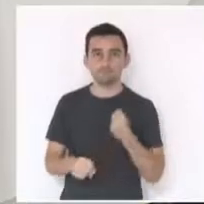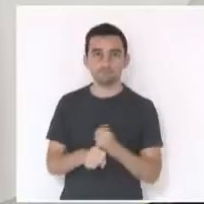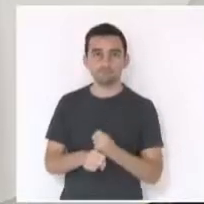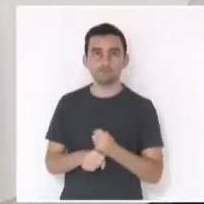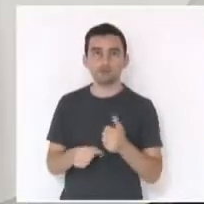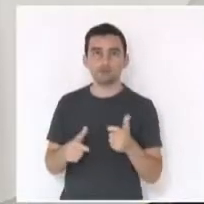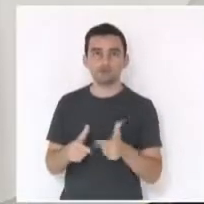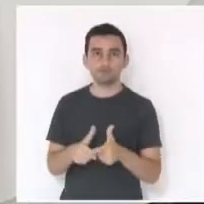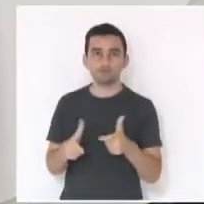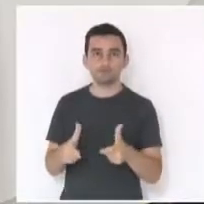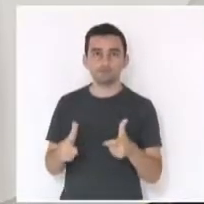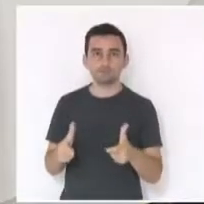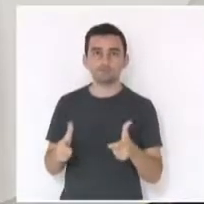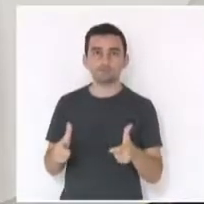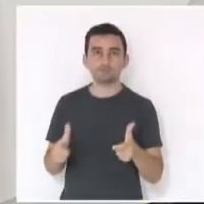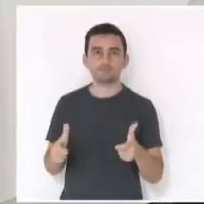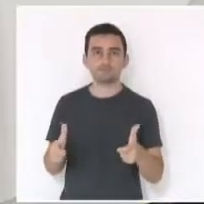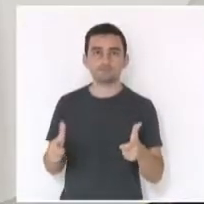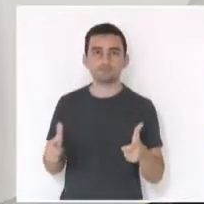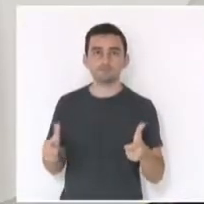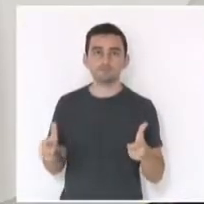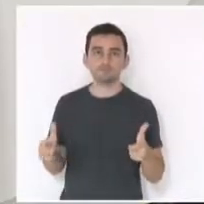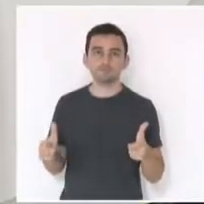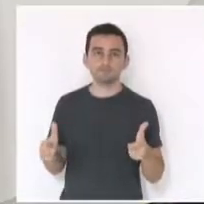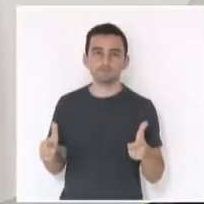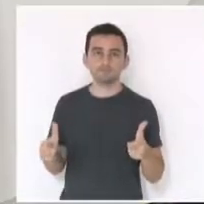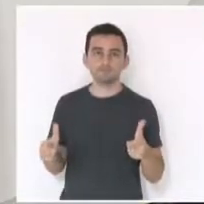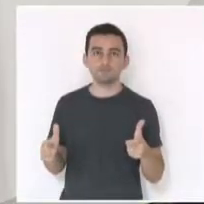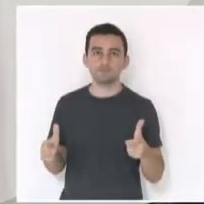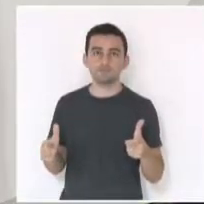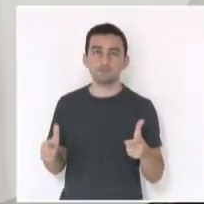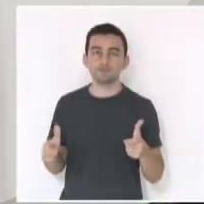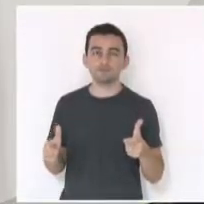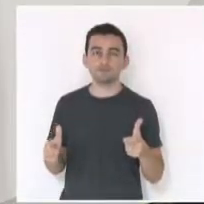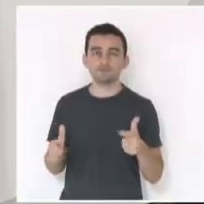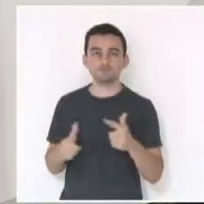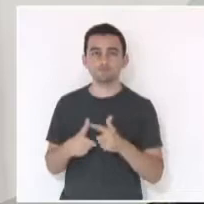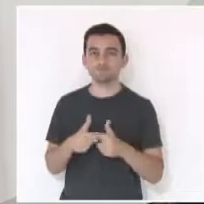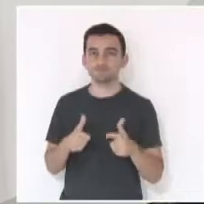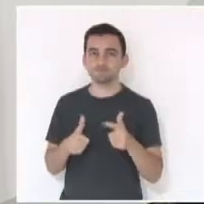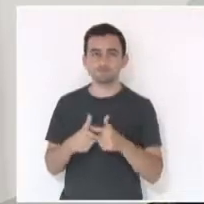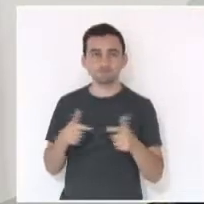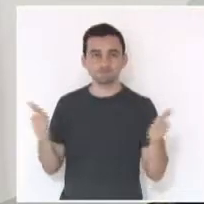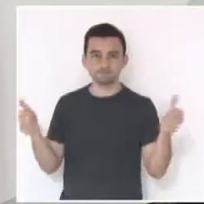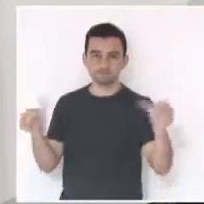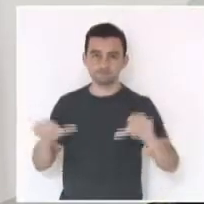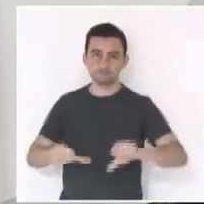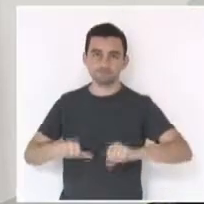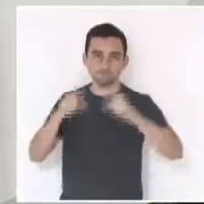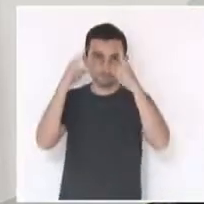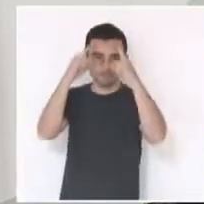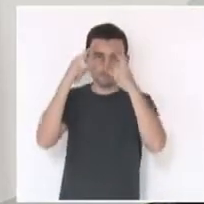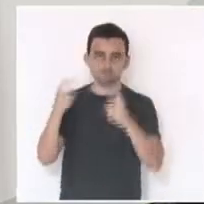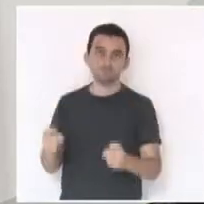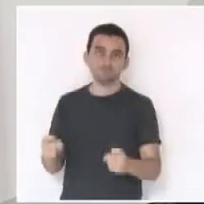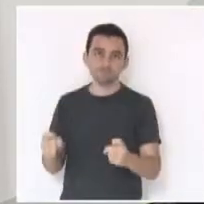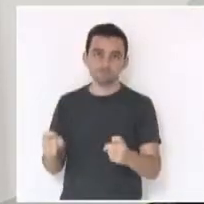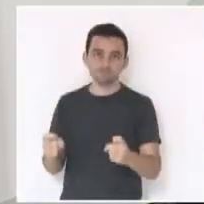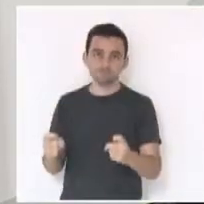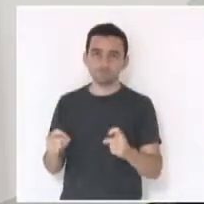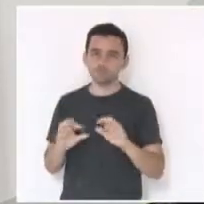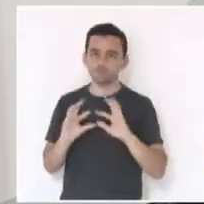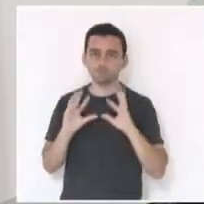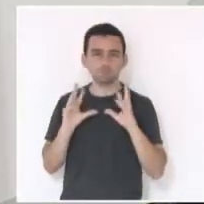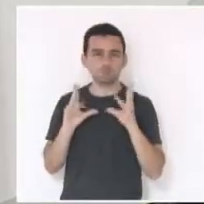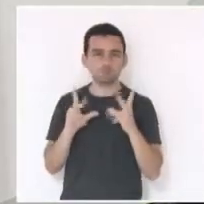crescente aumento das situações de violência em todos os